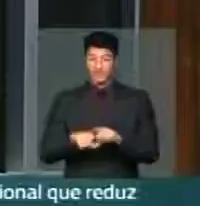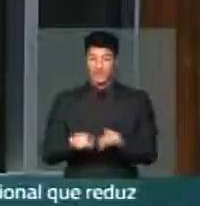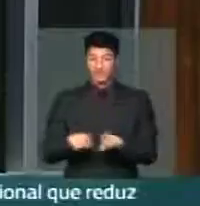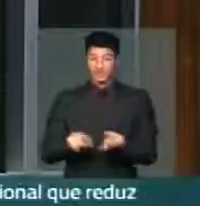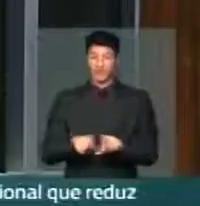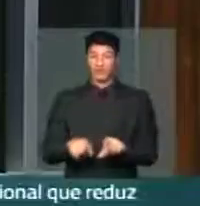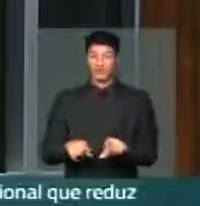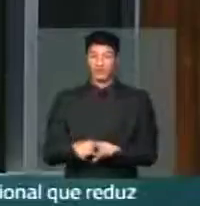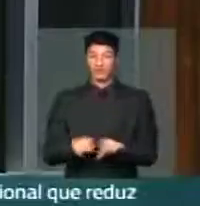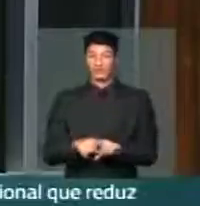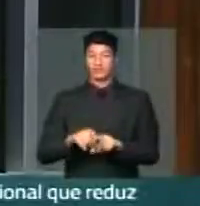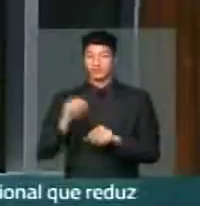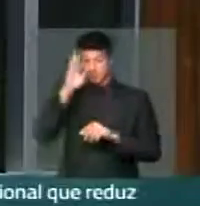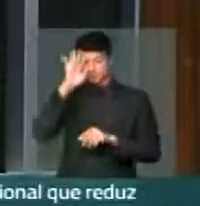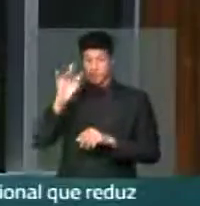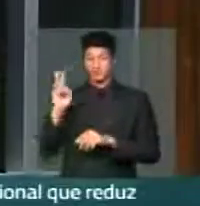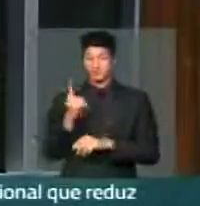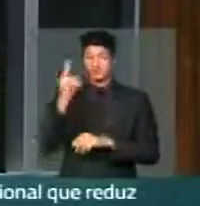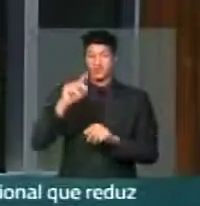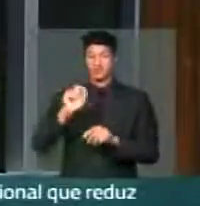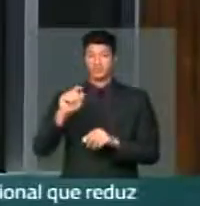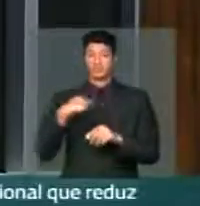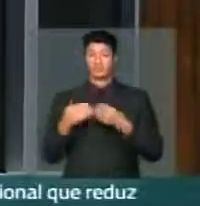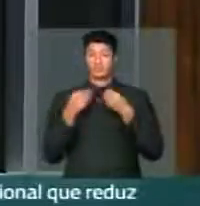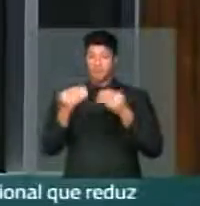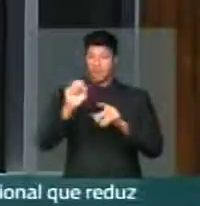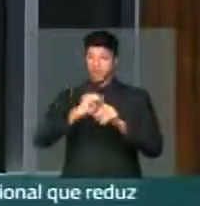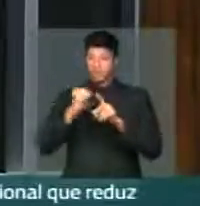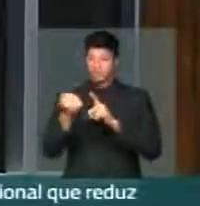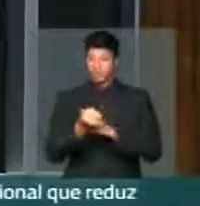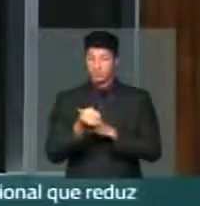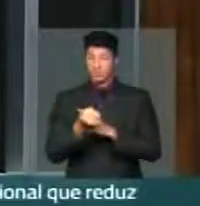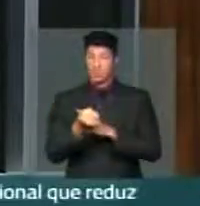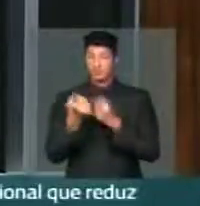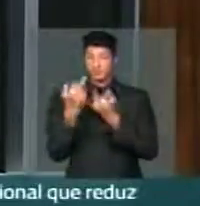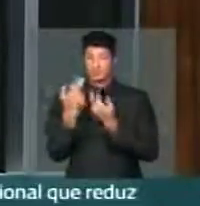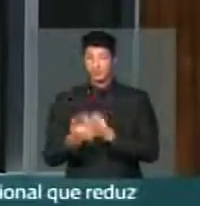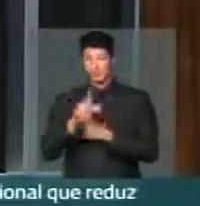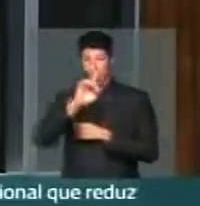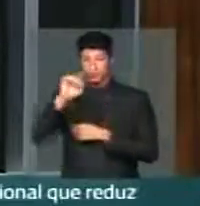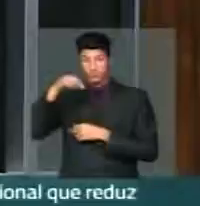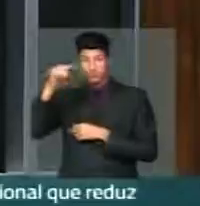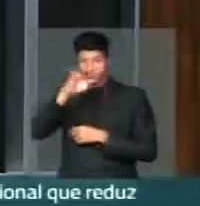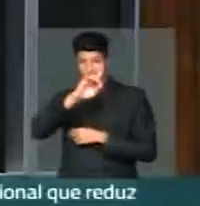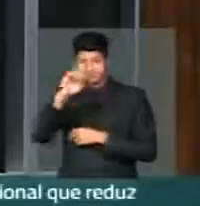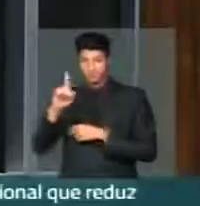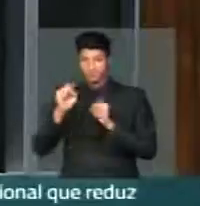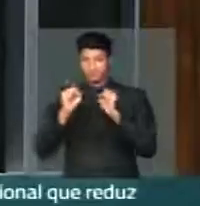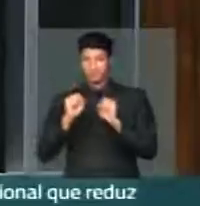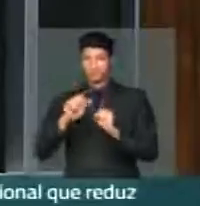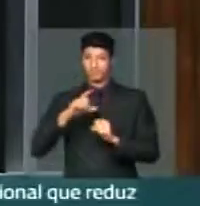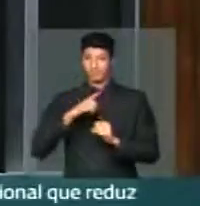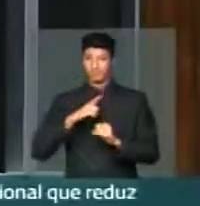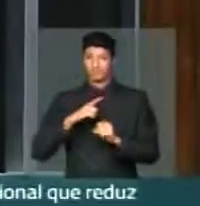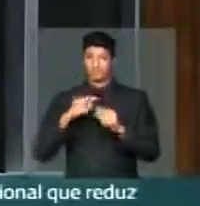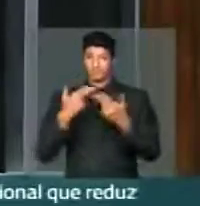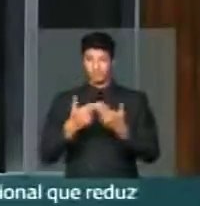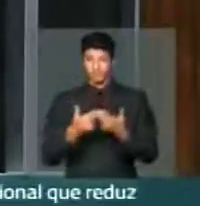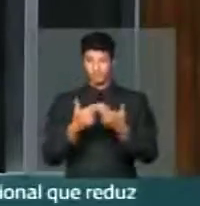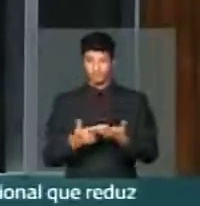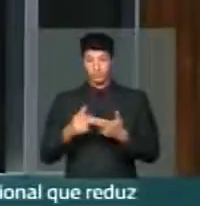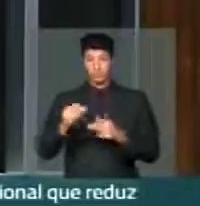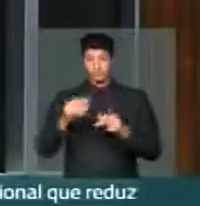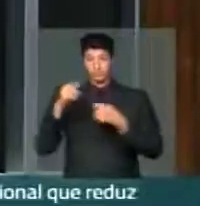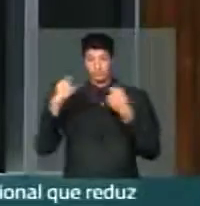penal. É uma esperança vã que se dá à sociedade, como se no dia seguinte pudéssemos ter paz social. O